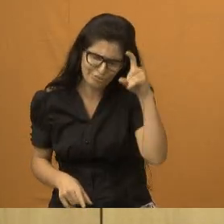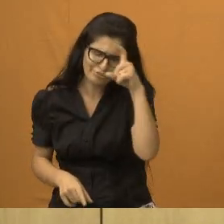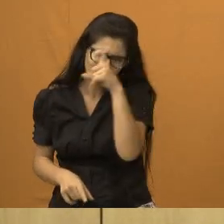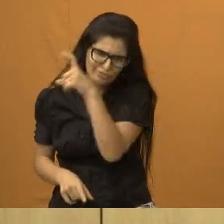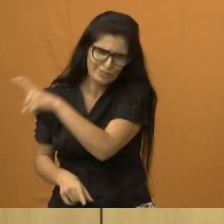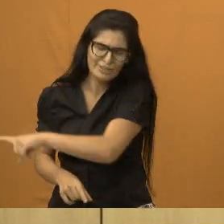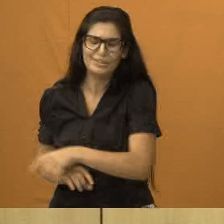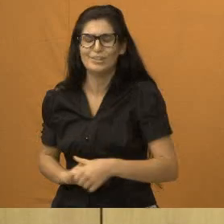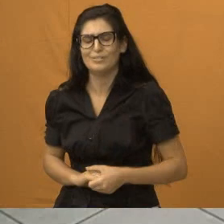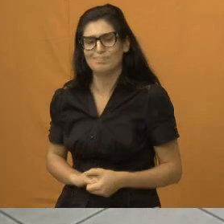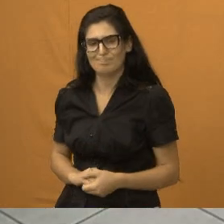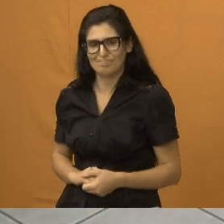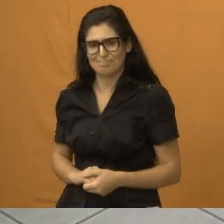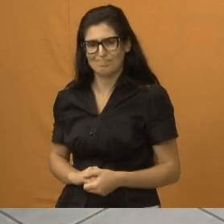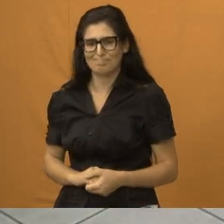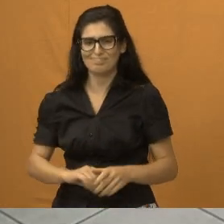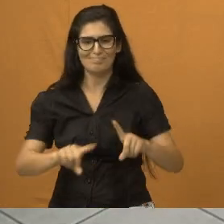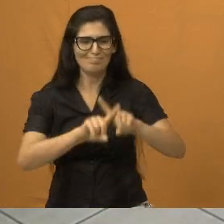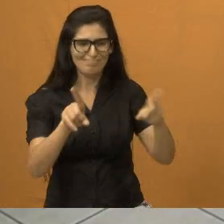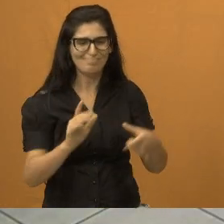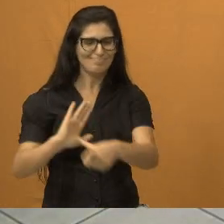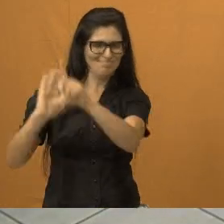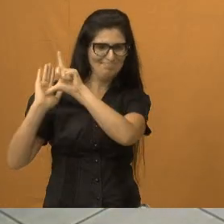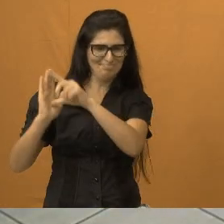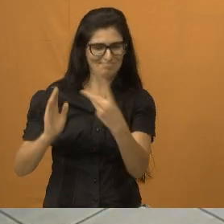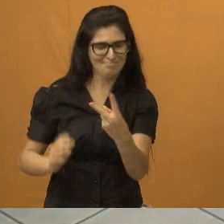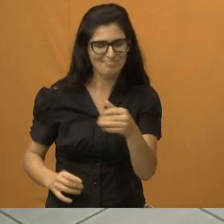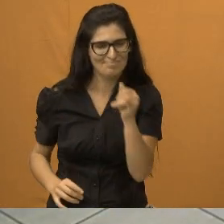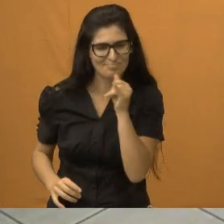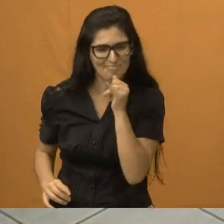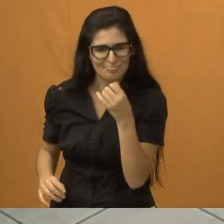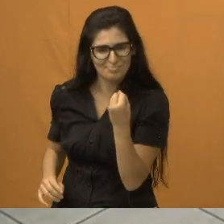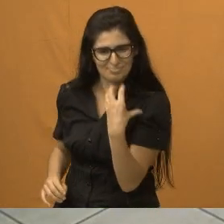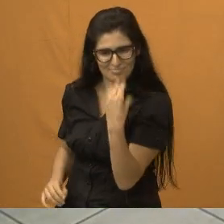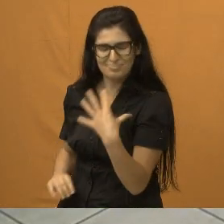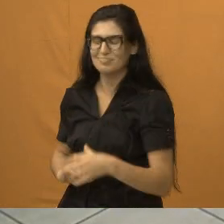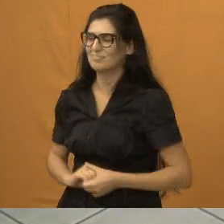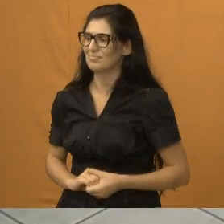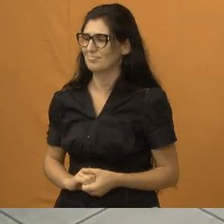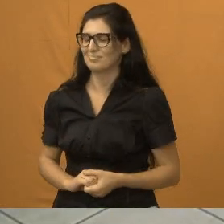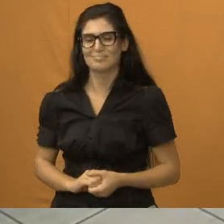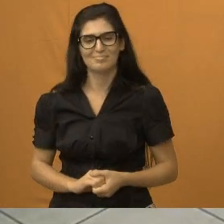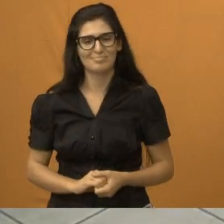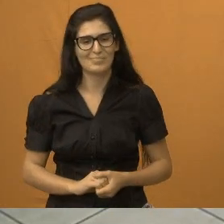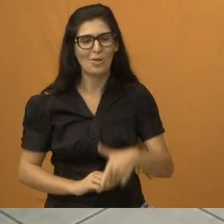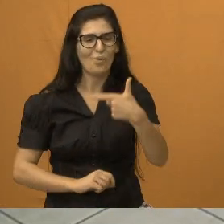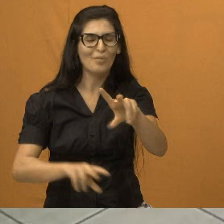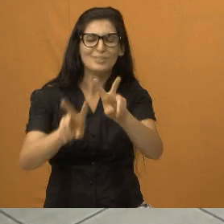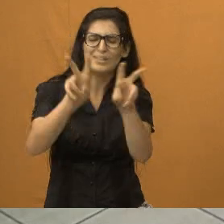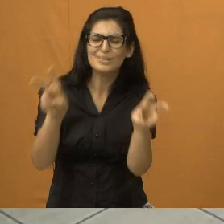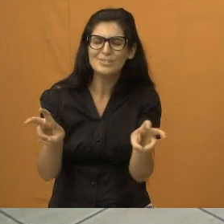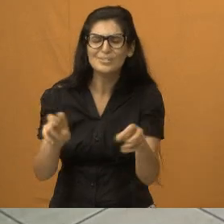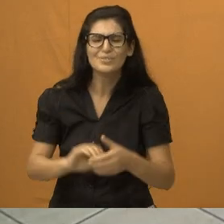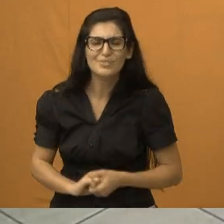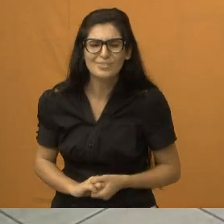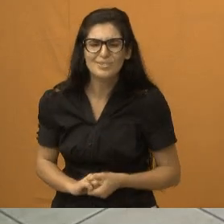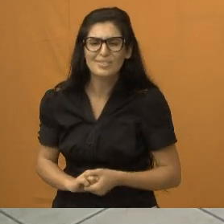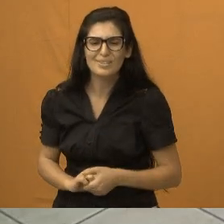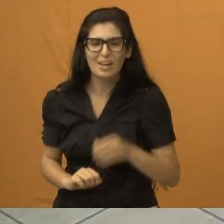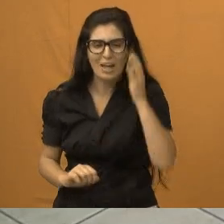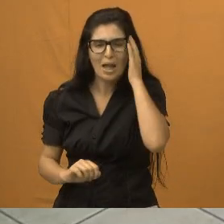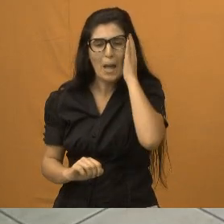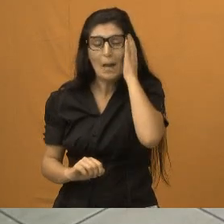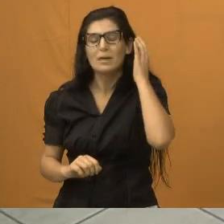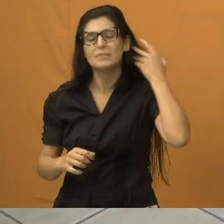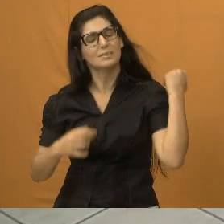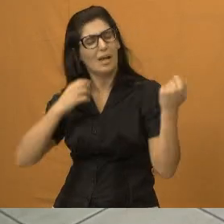Bom, pelo menos eu dei 2 exemplos bons aqui. Rodrigo, tem um assunto, está fora aqui, mas já que o Turcio puxou, a questão da insulina.